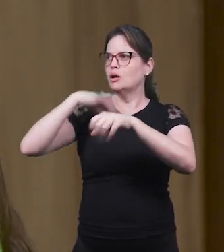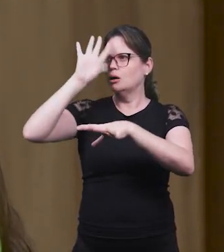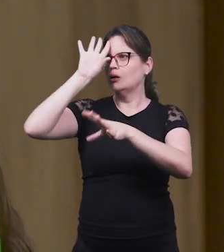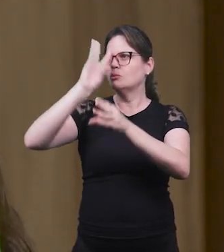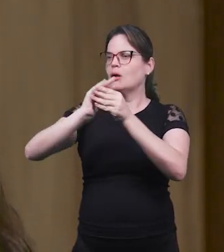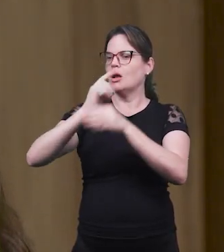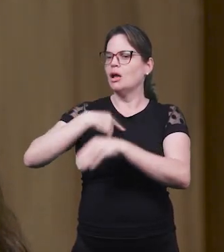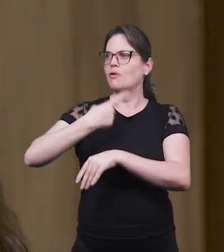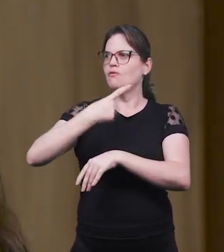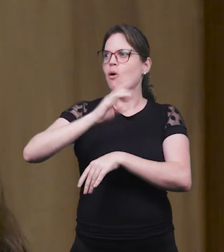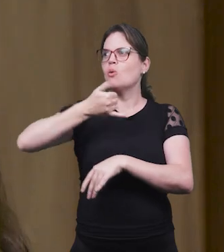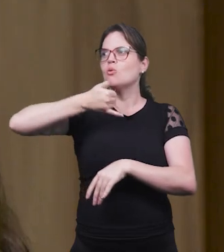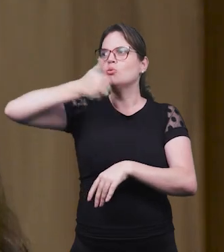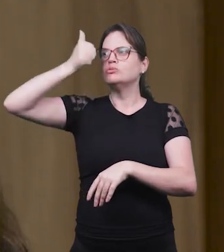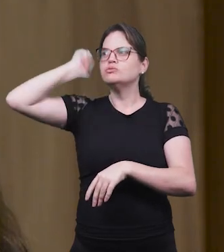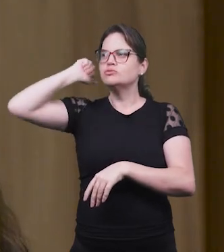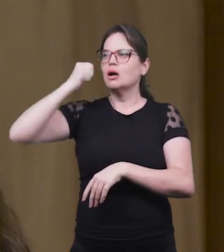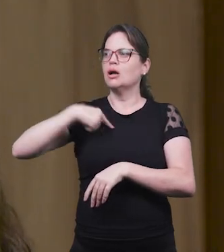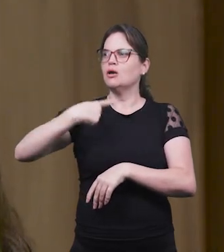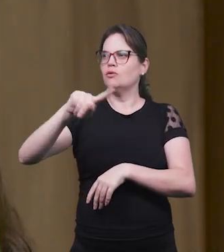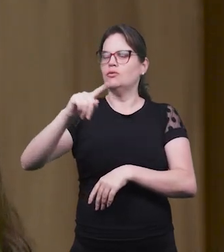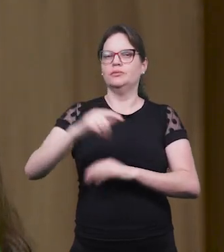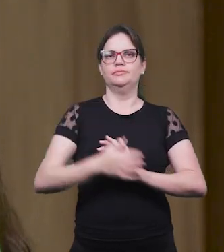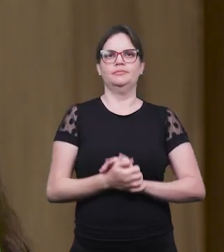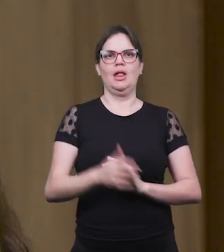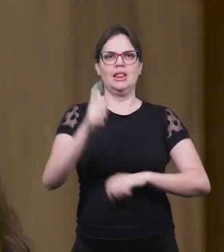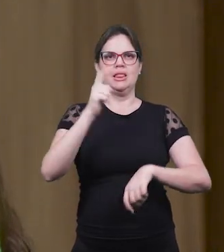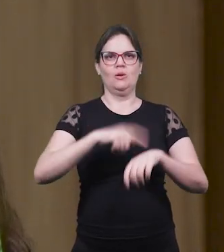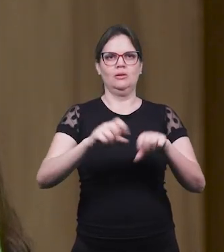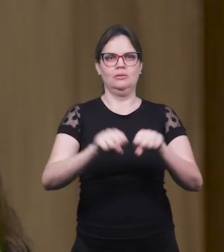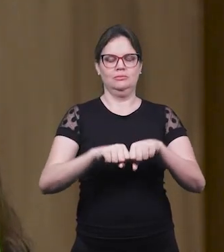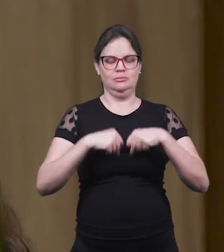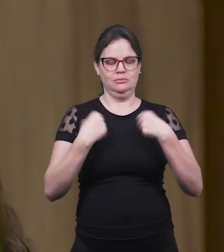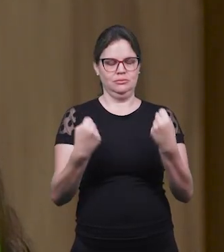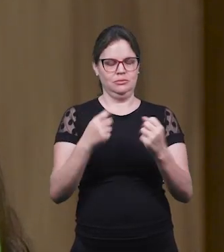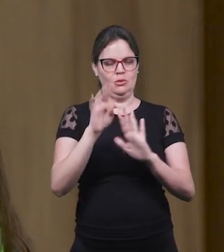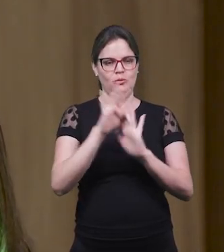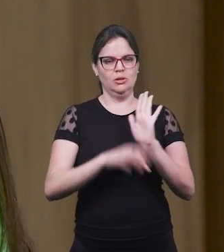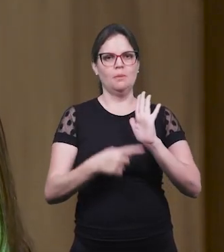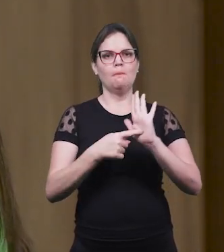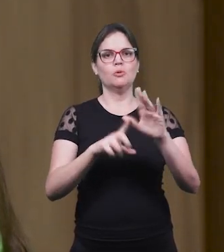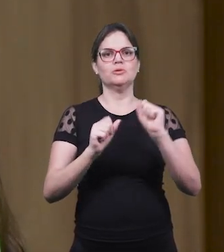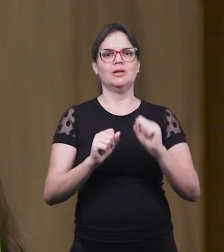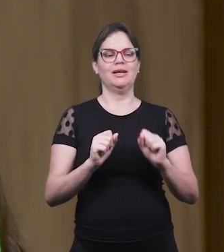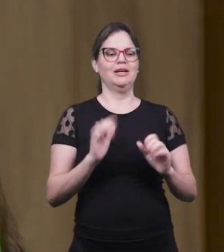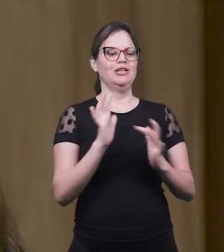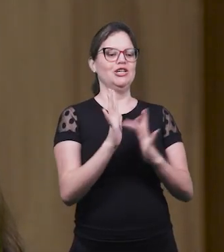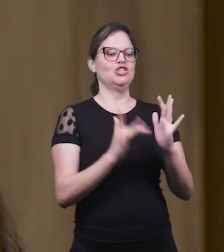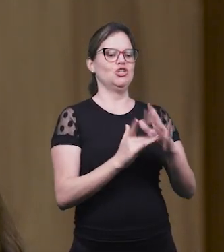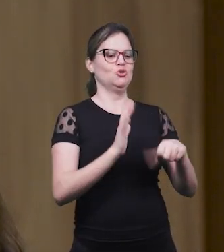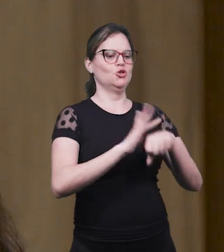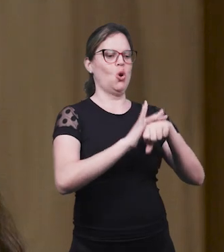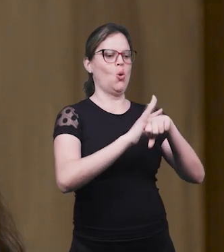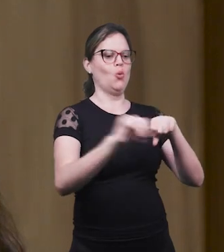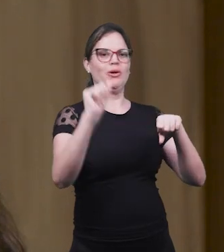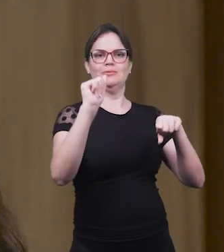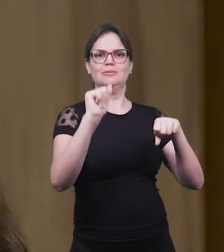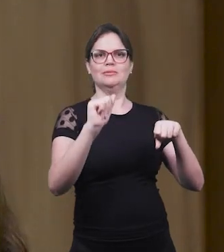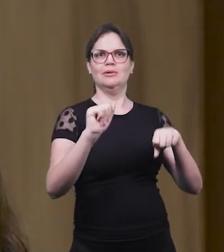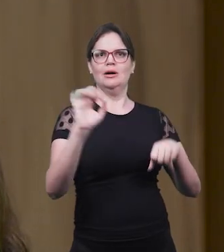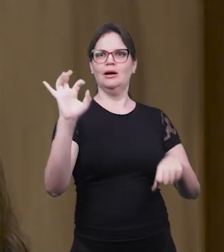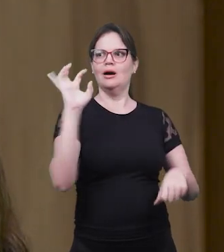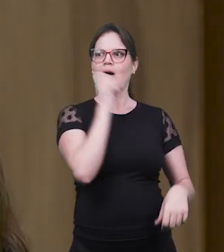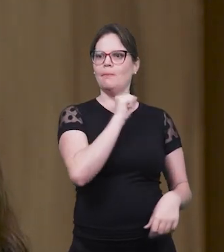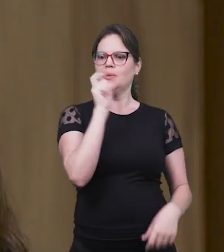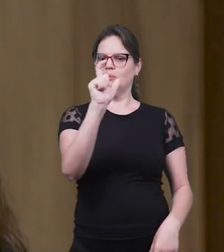quer que vai me guiar. Então, quando eu abri a palavra, o Senhor falou assim, e Jesus curou. Nossa, uma palavra muito